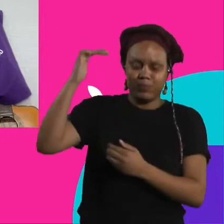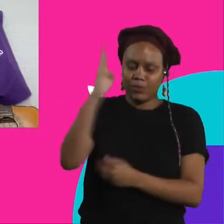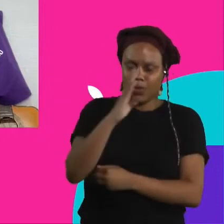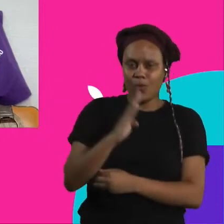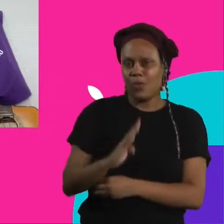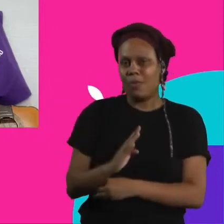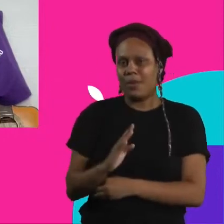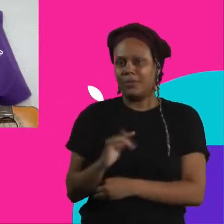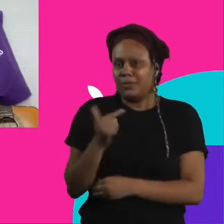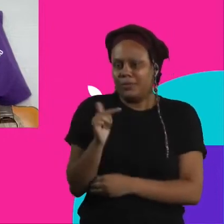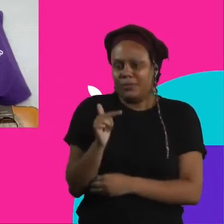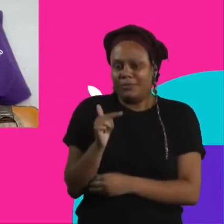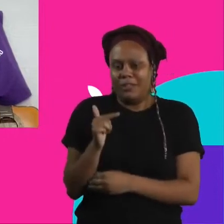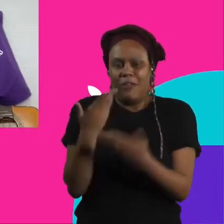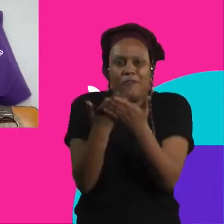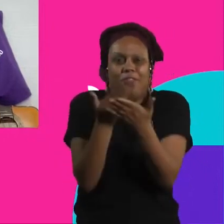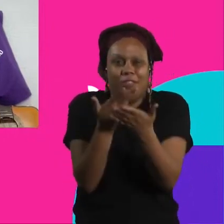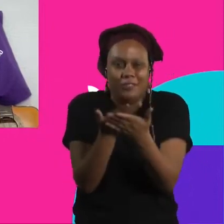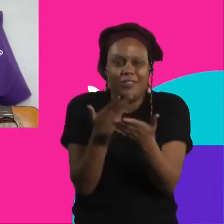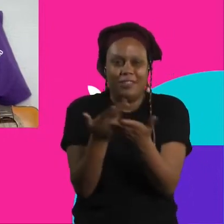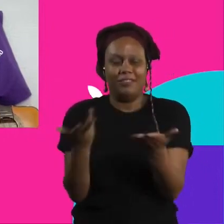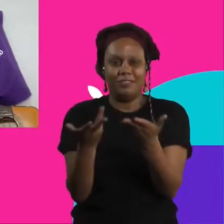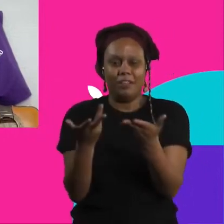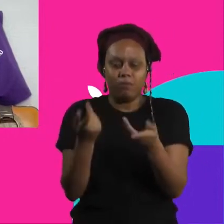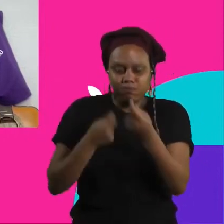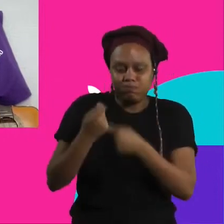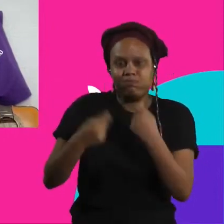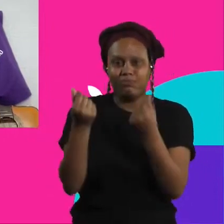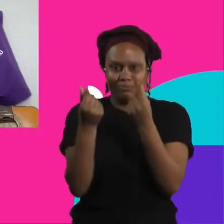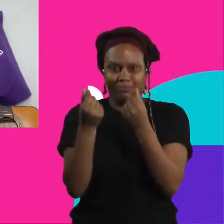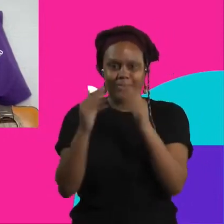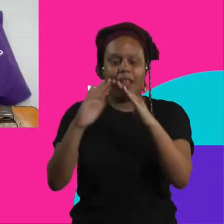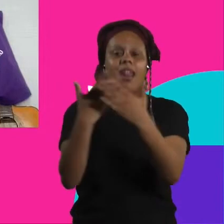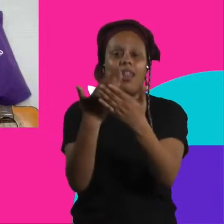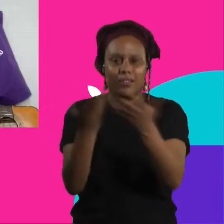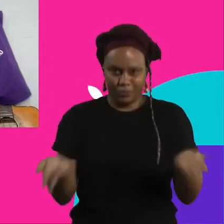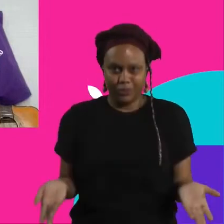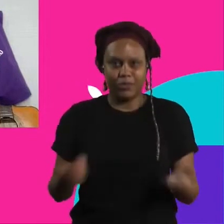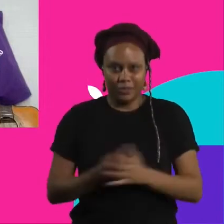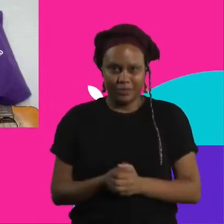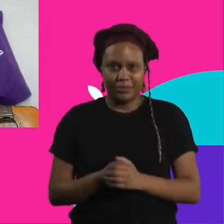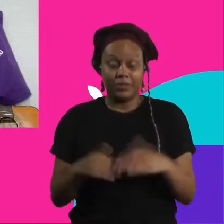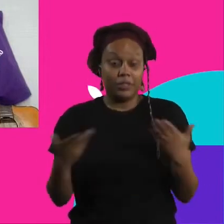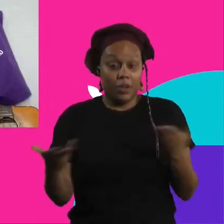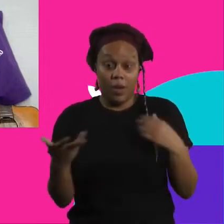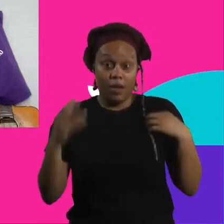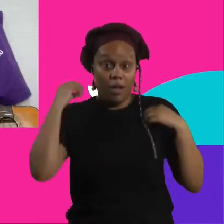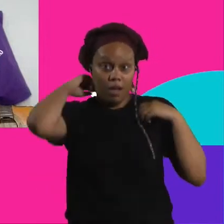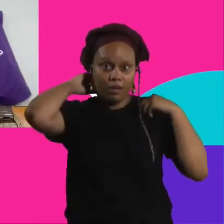escolas. Isso aí está entrando agora, né? E assim, já não está entrando na parte quente da coisa que